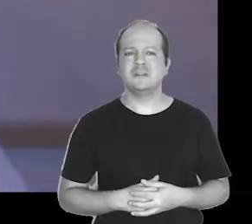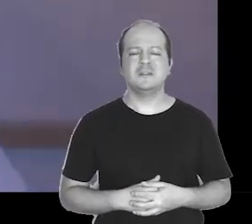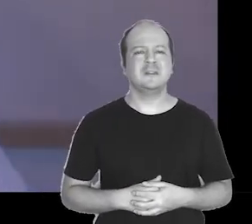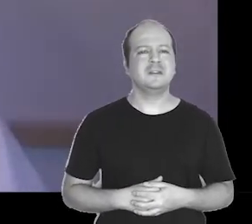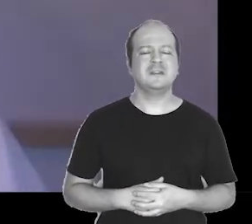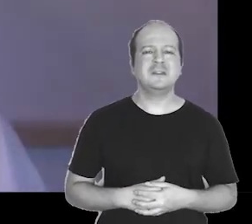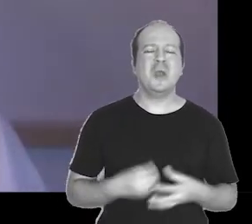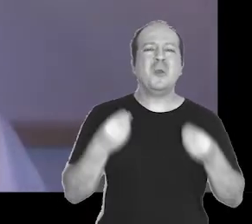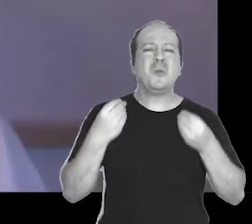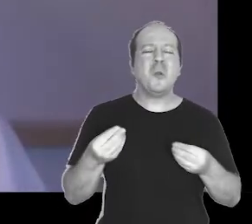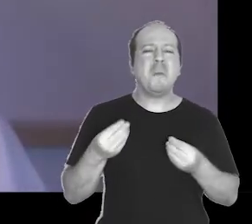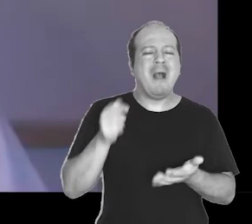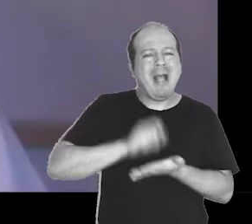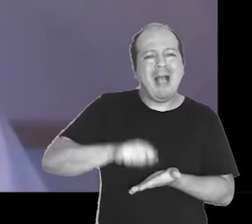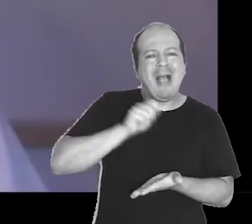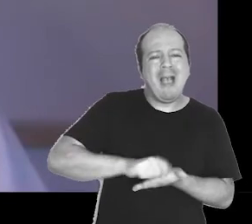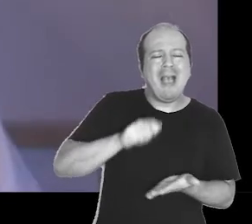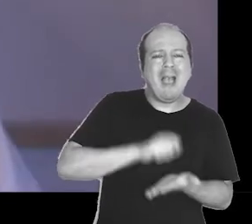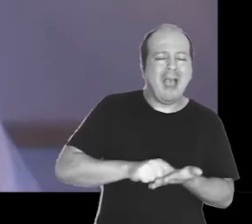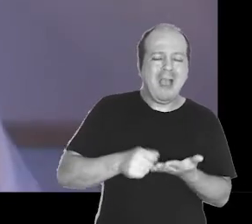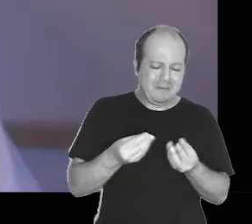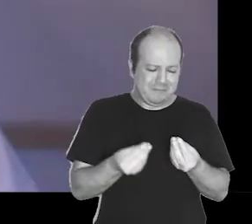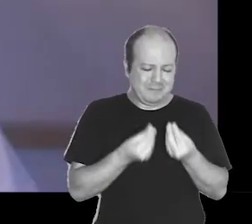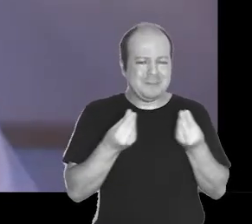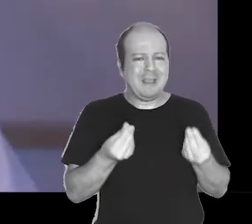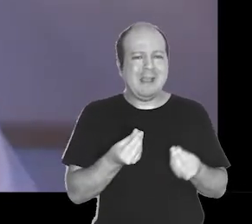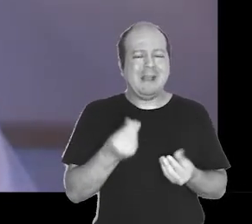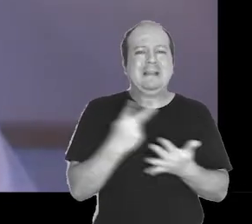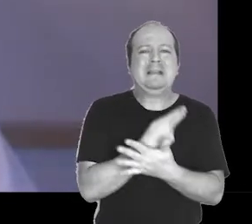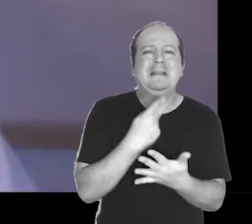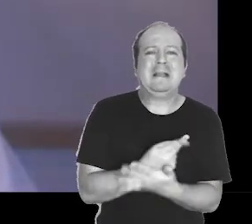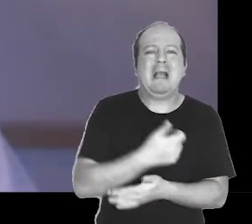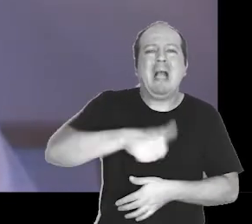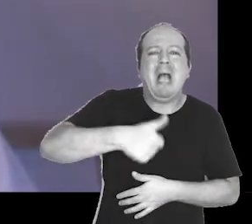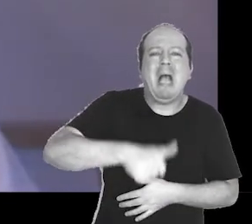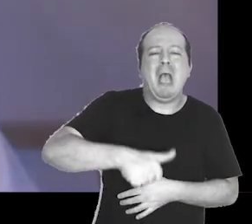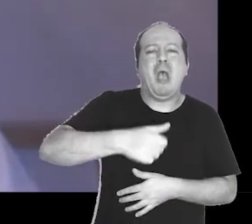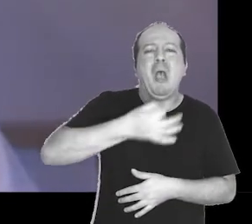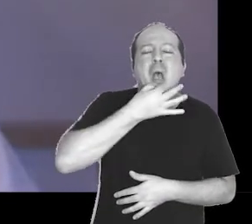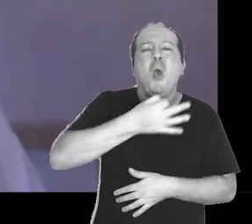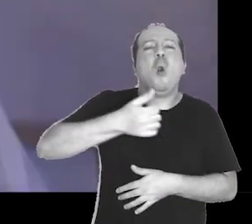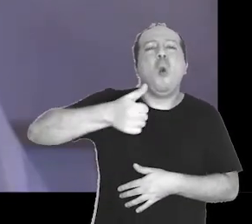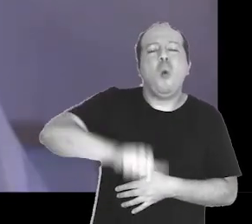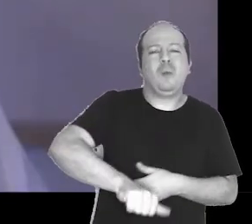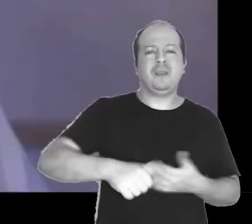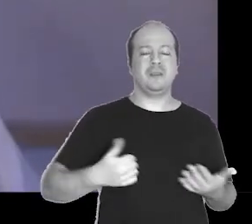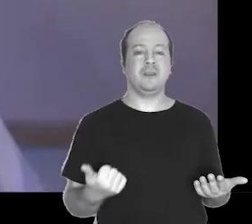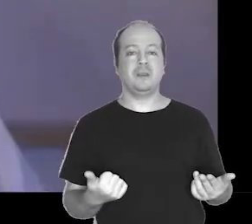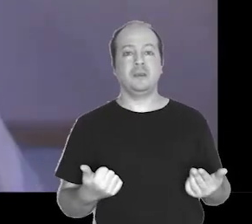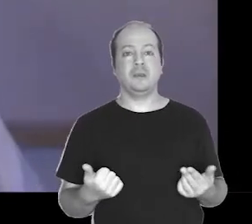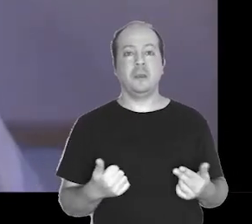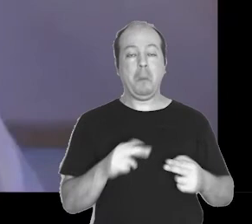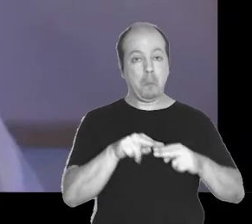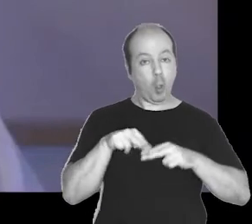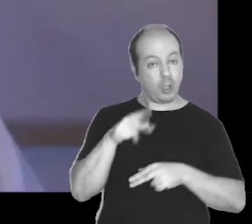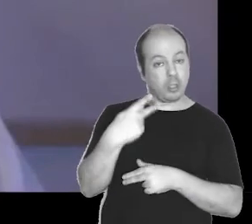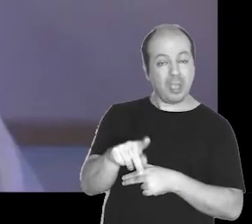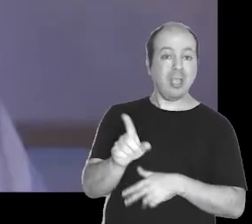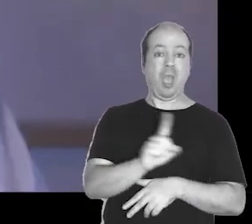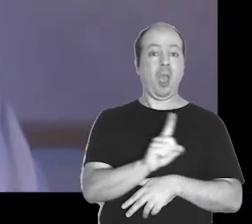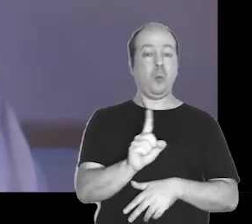O ensaio foi recebido com uma avalanche atípica de críticas ruins. Mas não por conta disso.